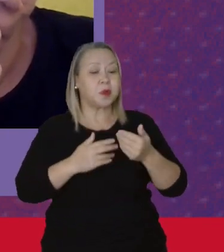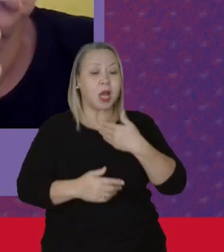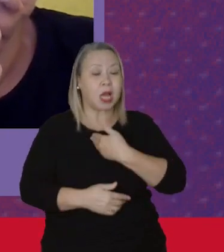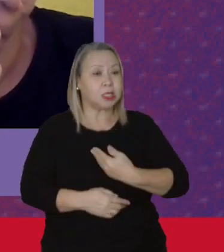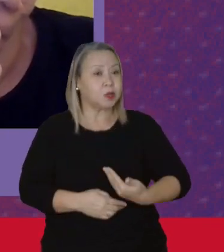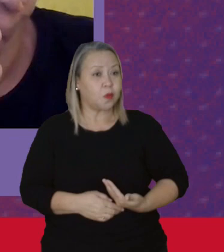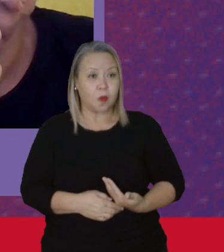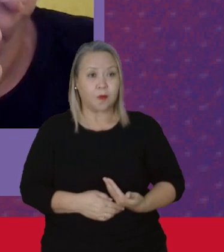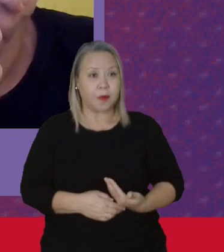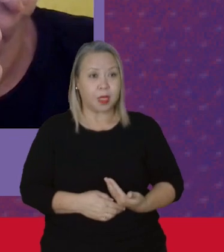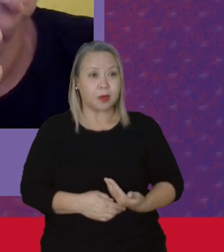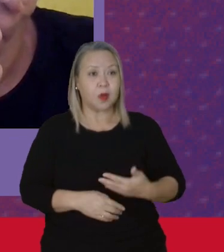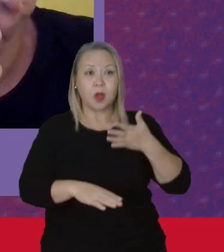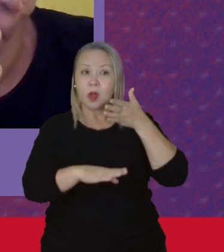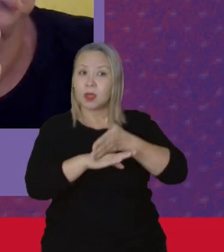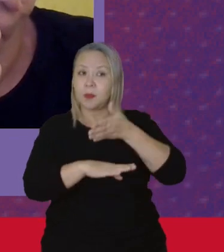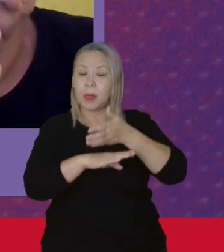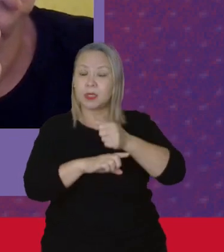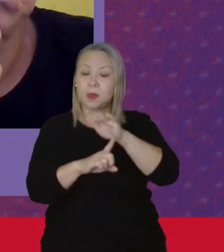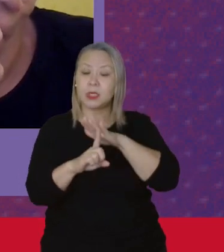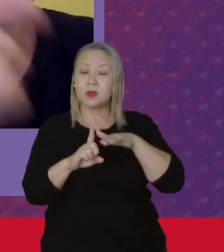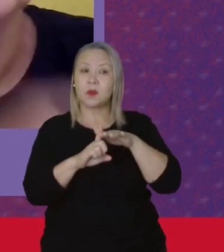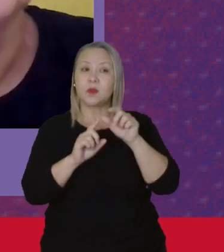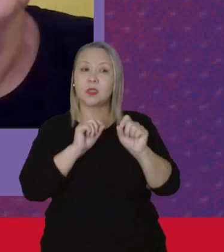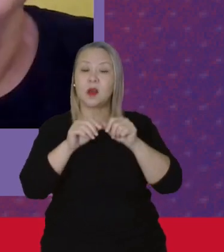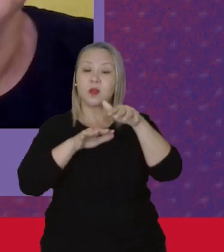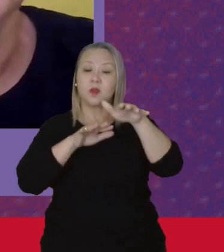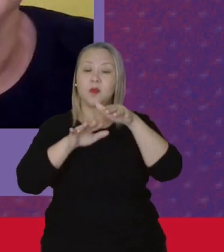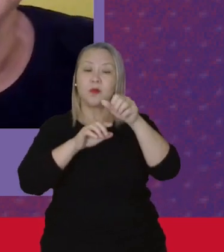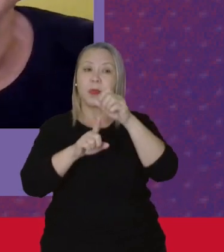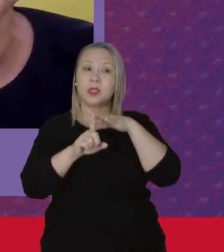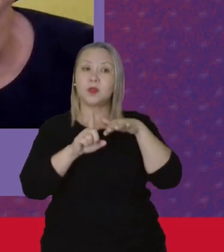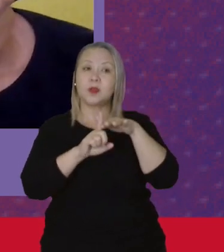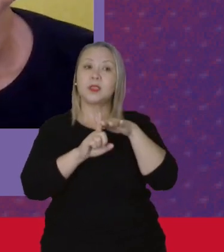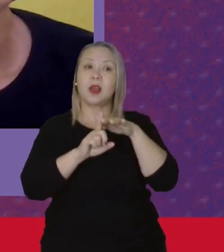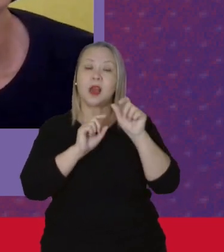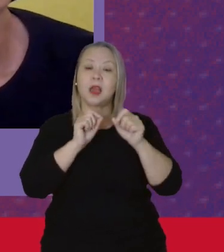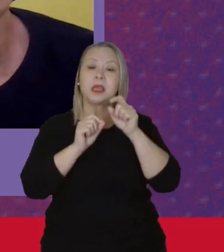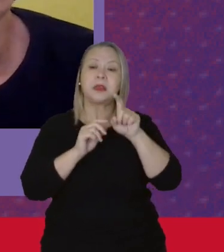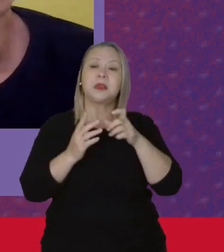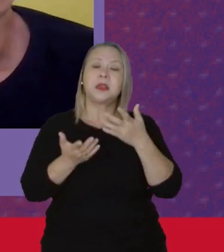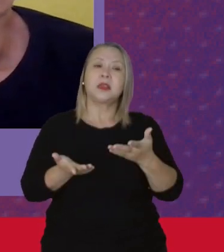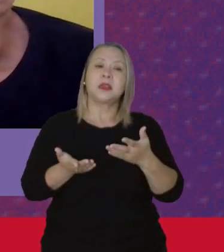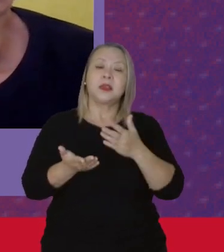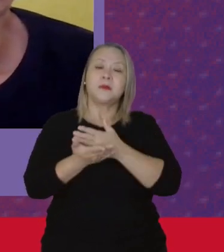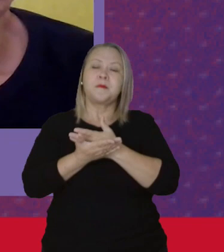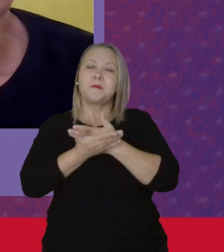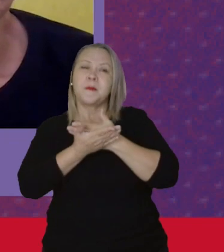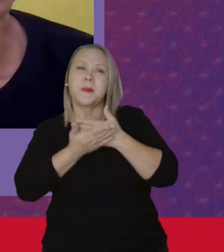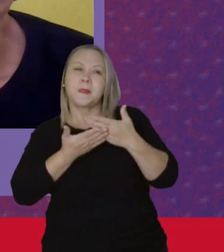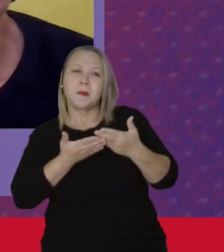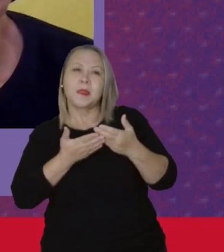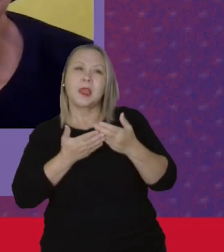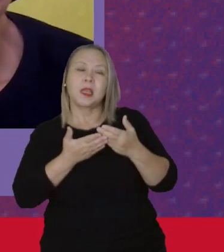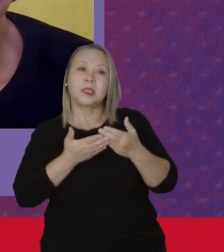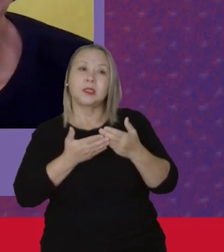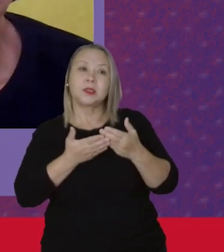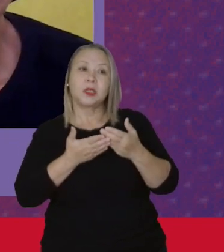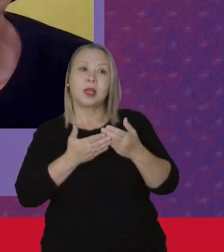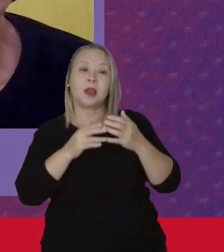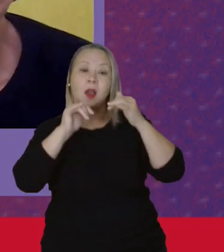governos da participação social, dos movimentos sociais. Seja desde assim,